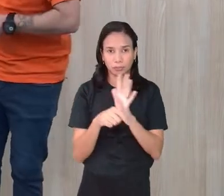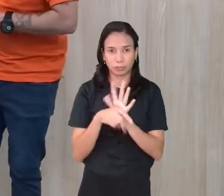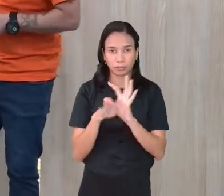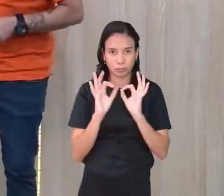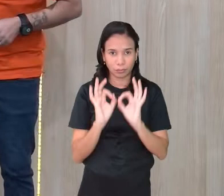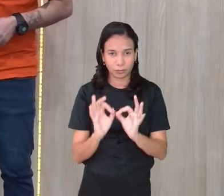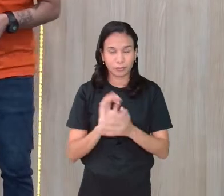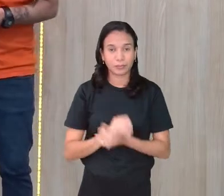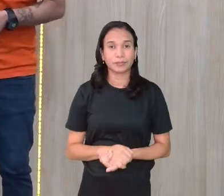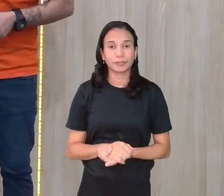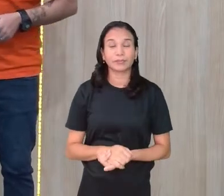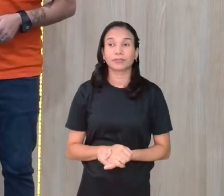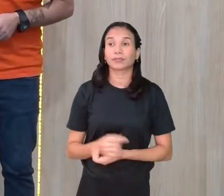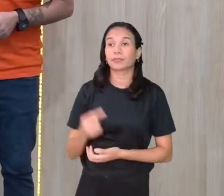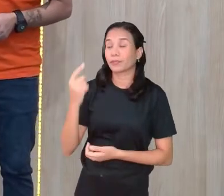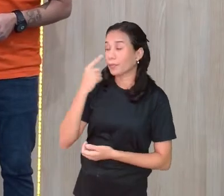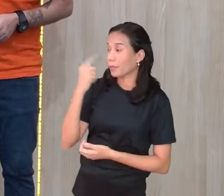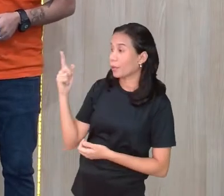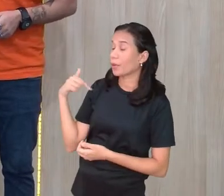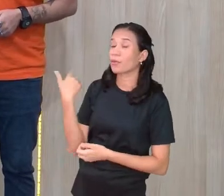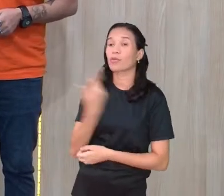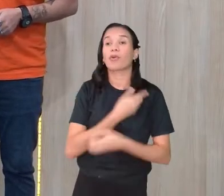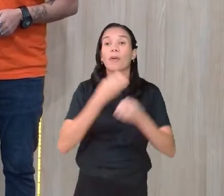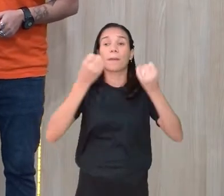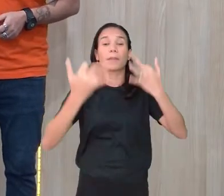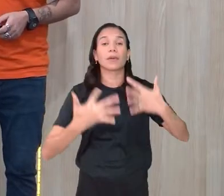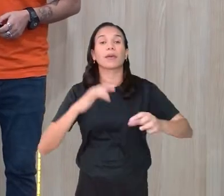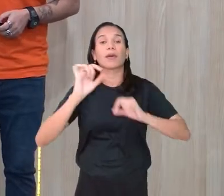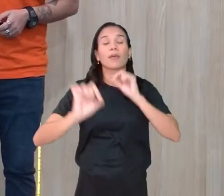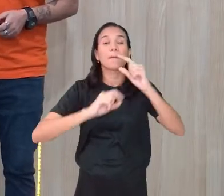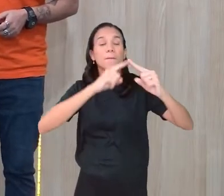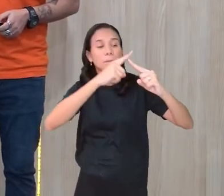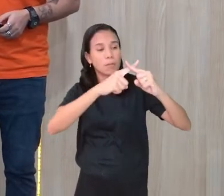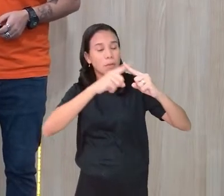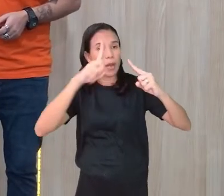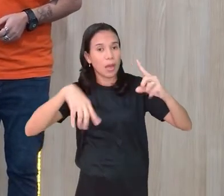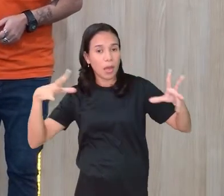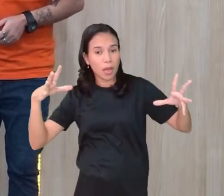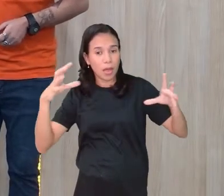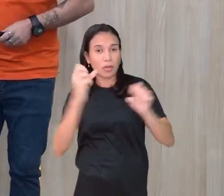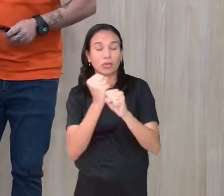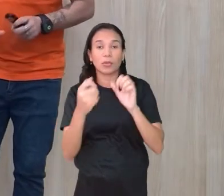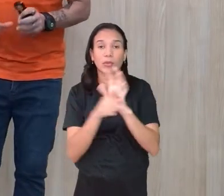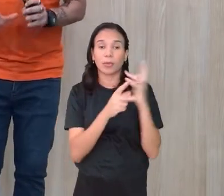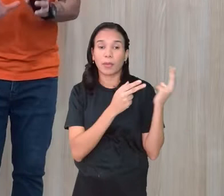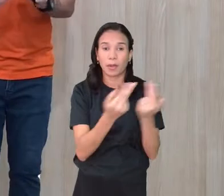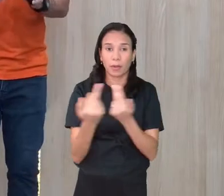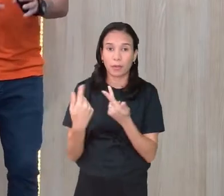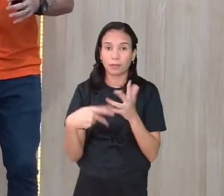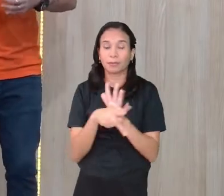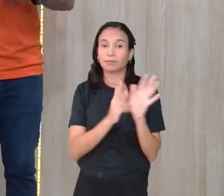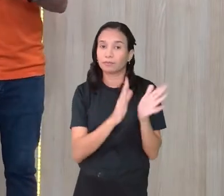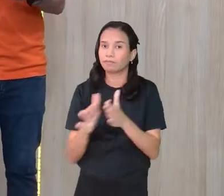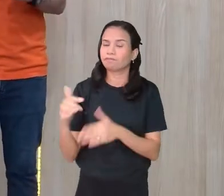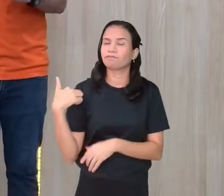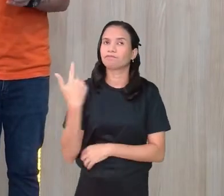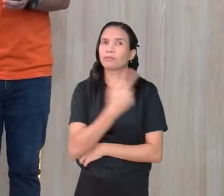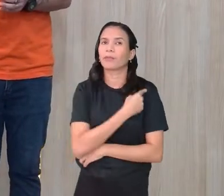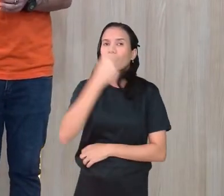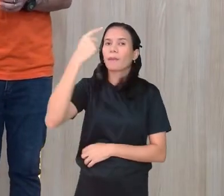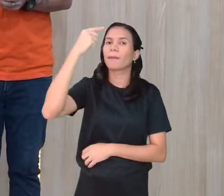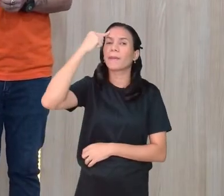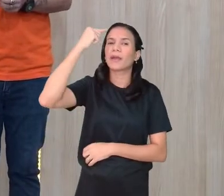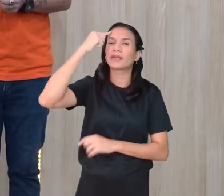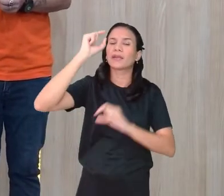certo? Veja, então quando a gente pode dizer que a multiplicação é a soma de parcelas iguais, a gente pode pensar que